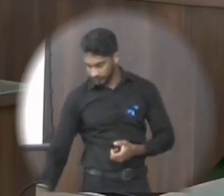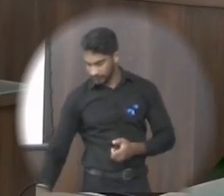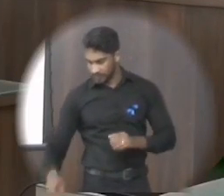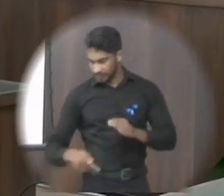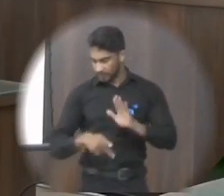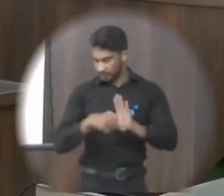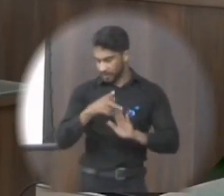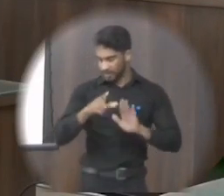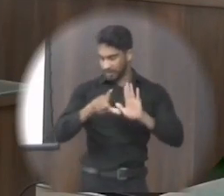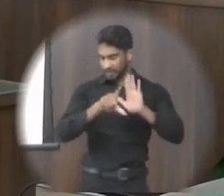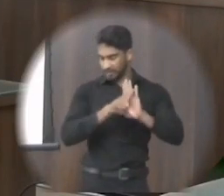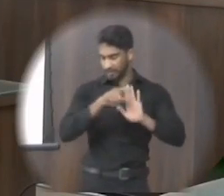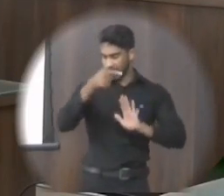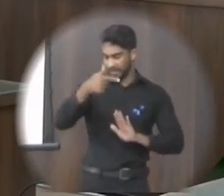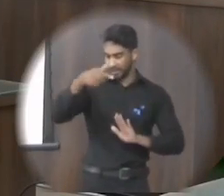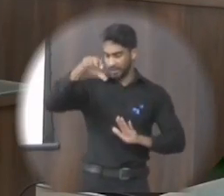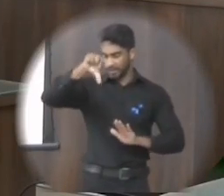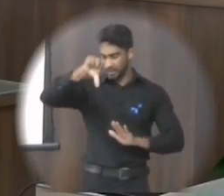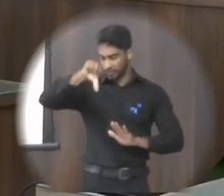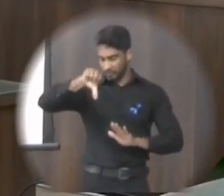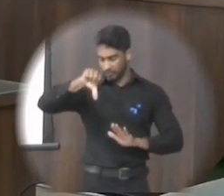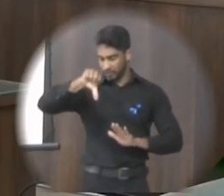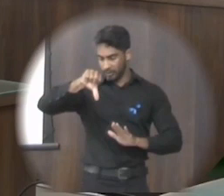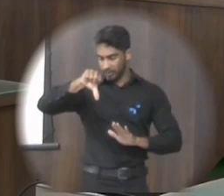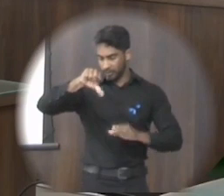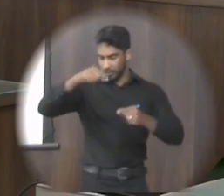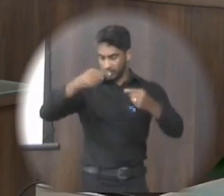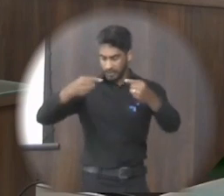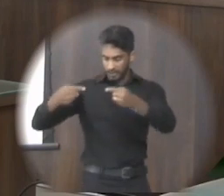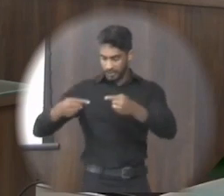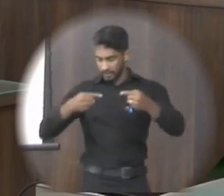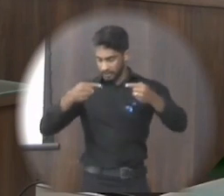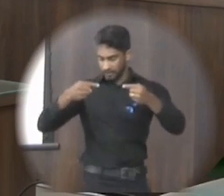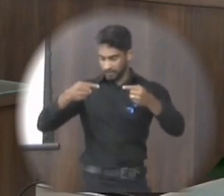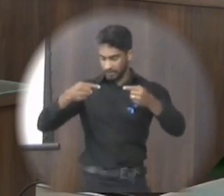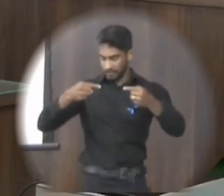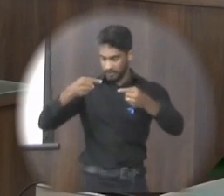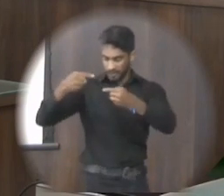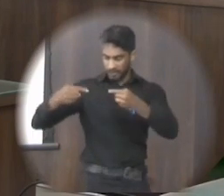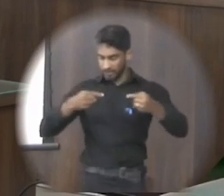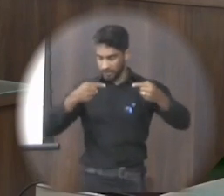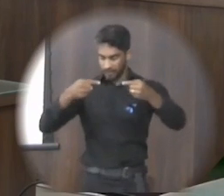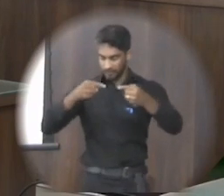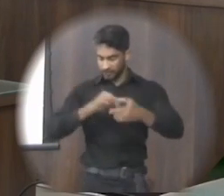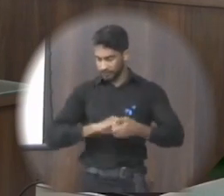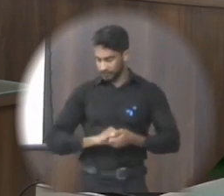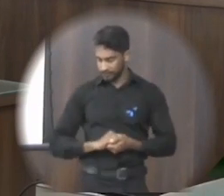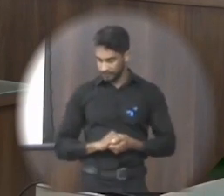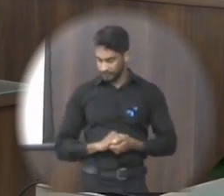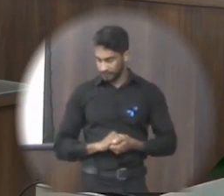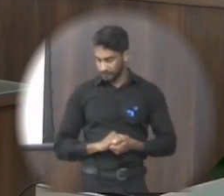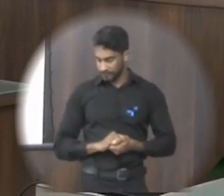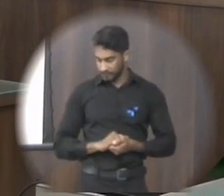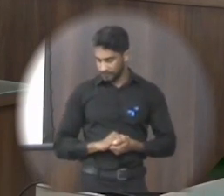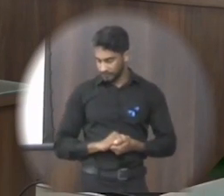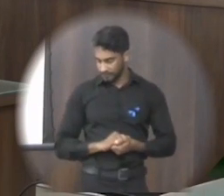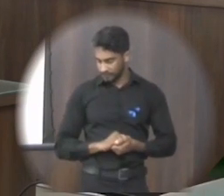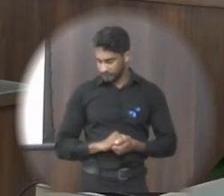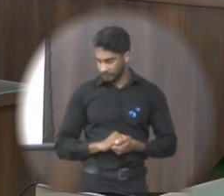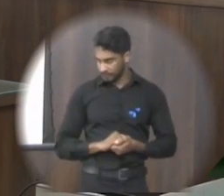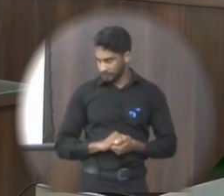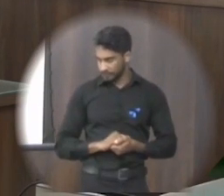Projeto de lei 078-2021 está em votação, em discussão.